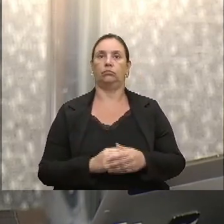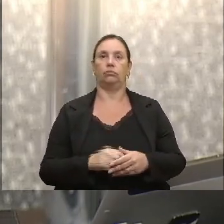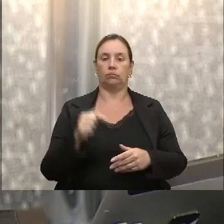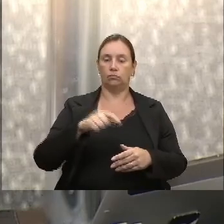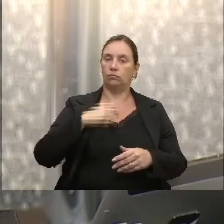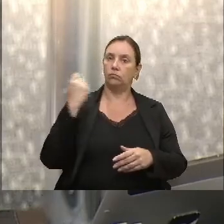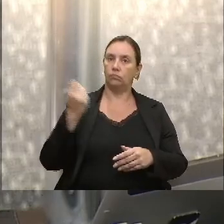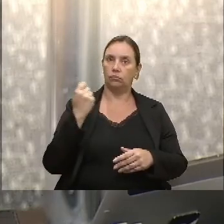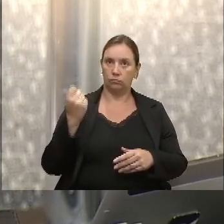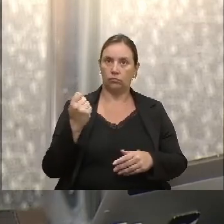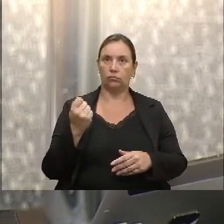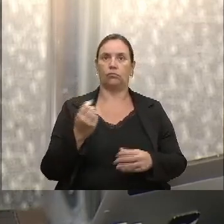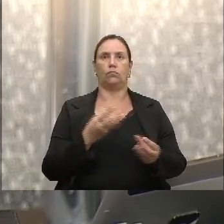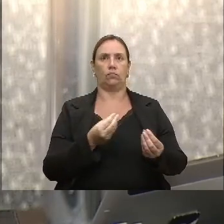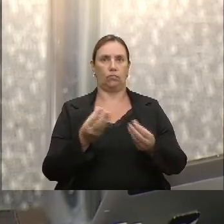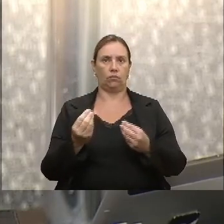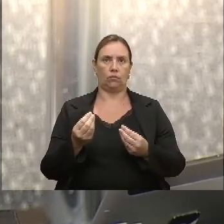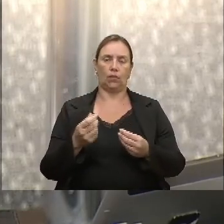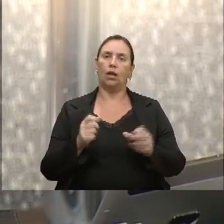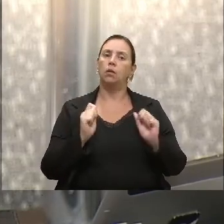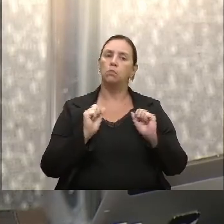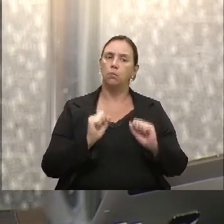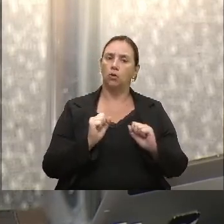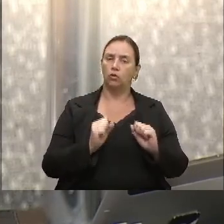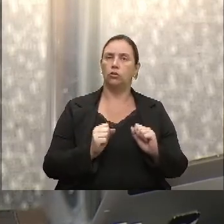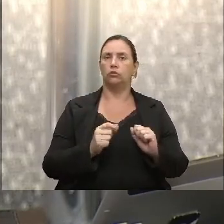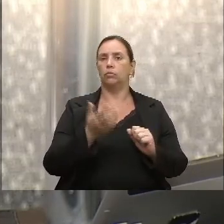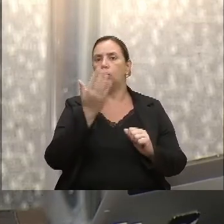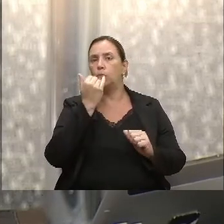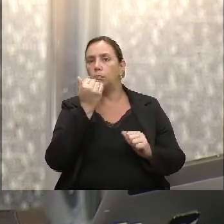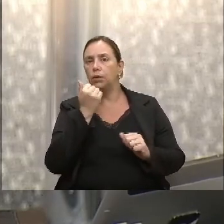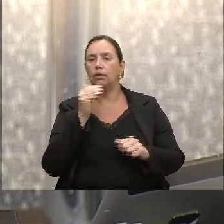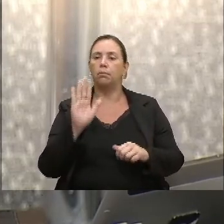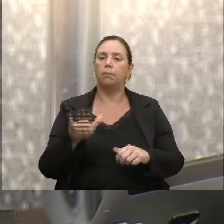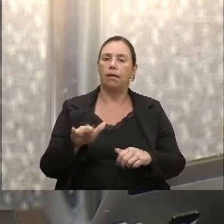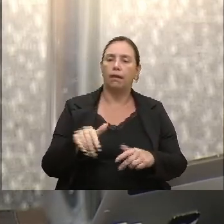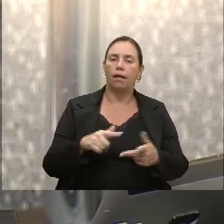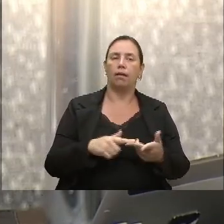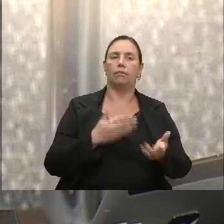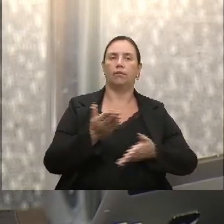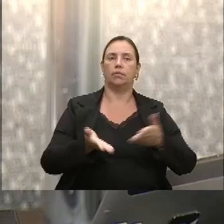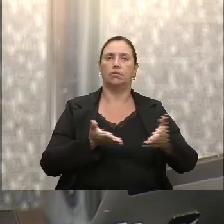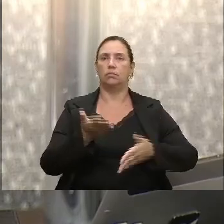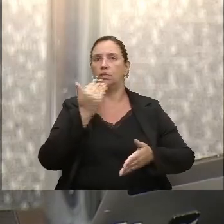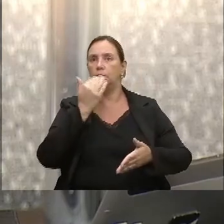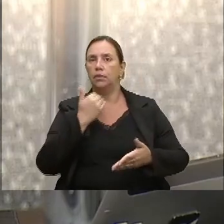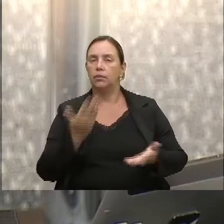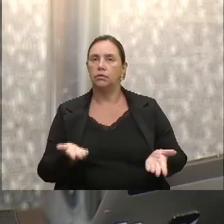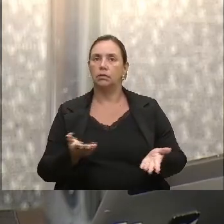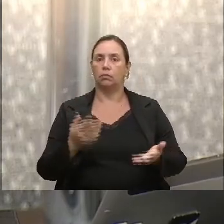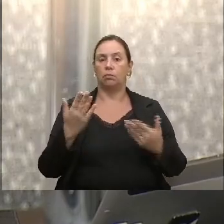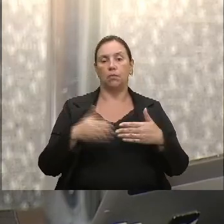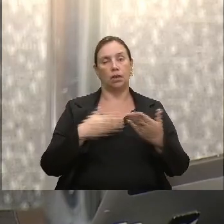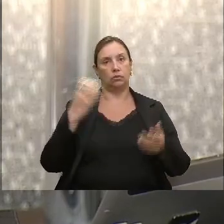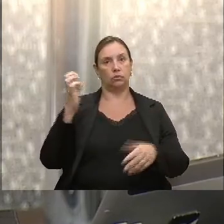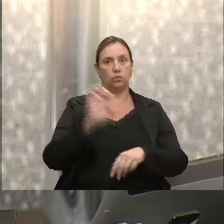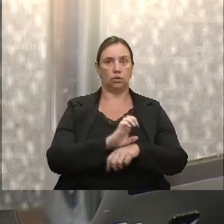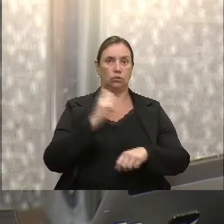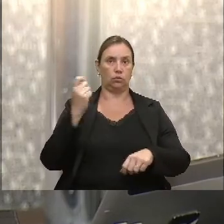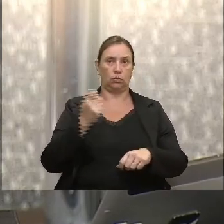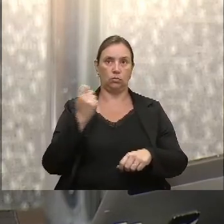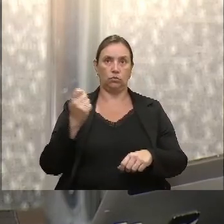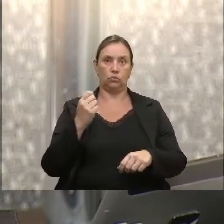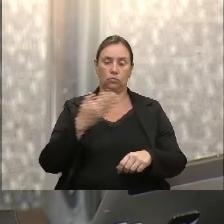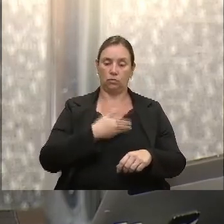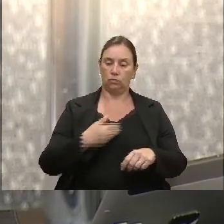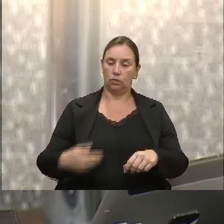Rio Grande do Sul, pudessem ter um alimento mais barato, um acesso à alimentação, aqui no Estado do Rio Grande do Sul, o governador apresentou um